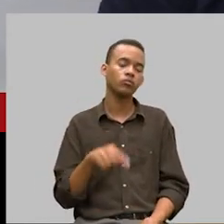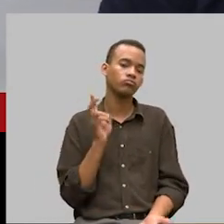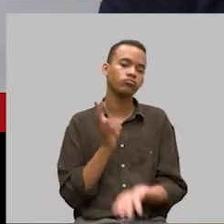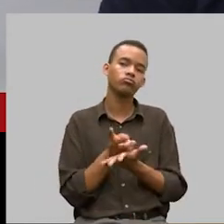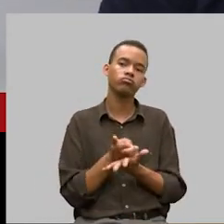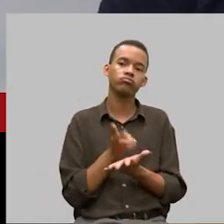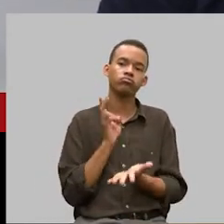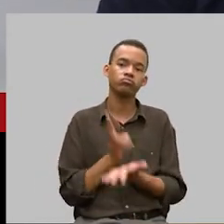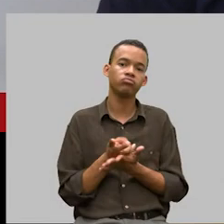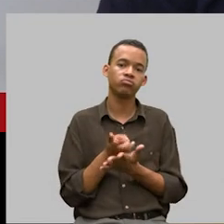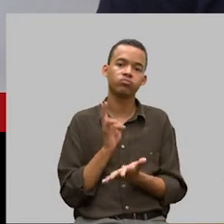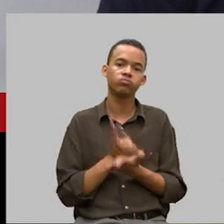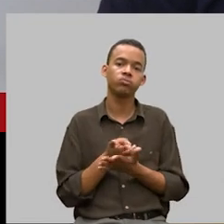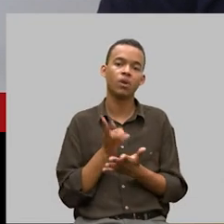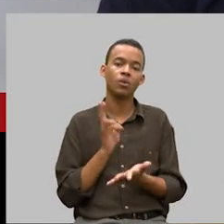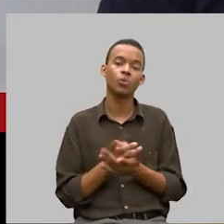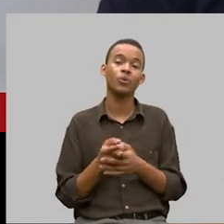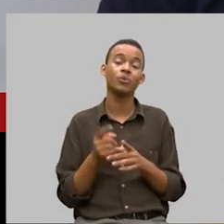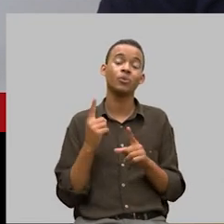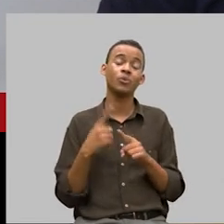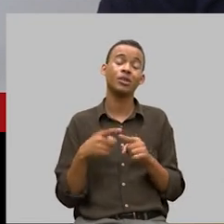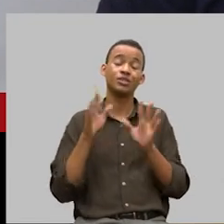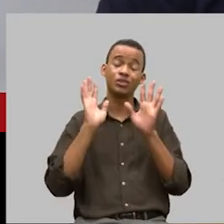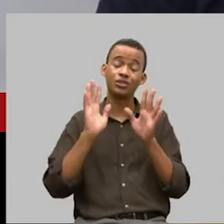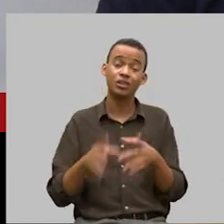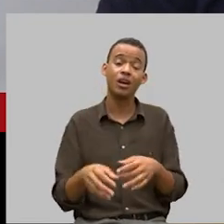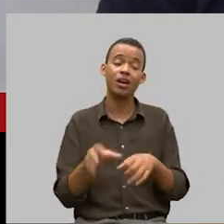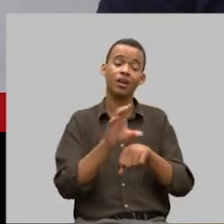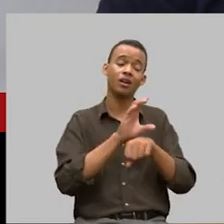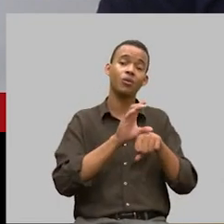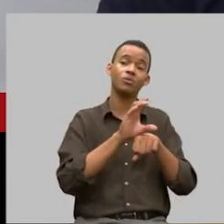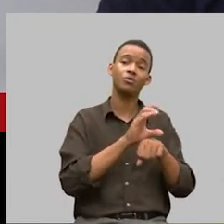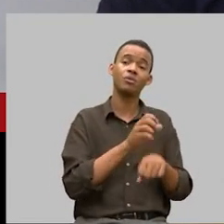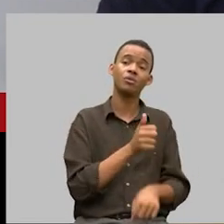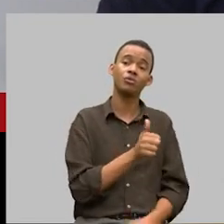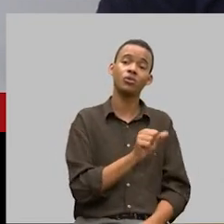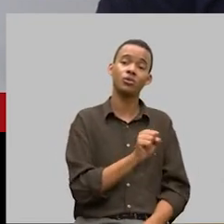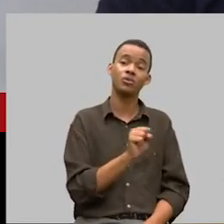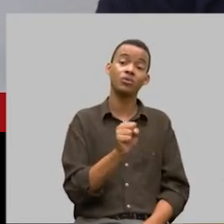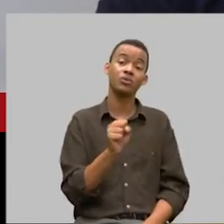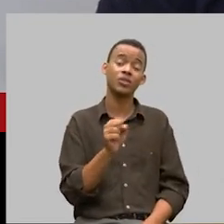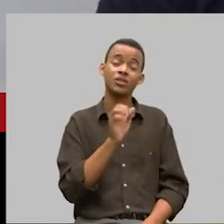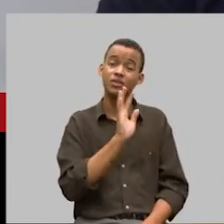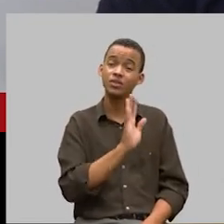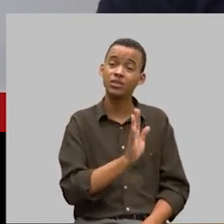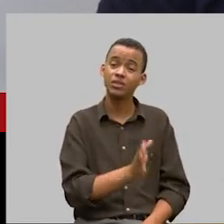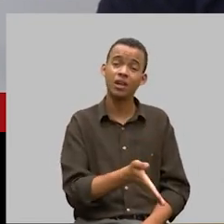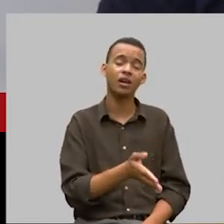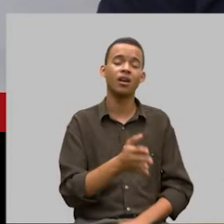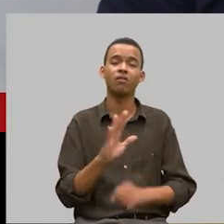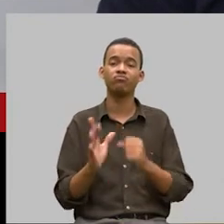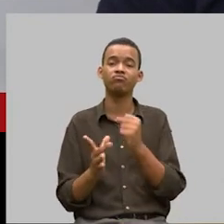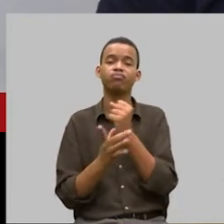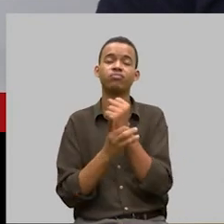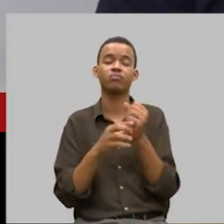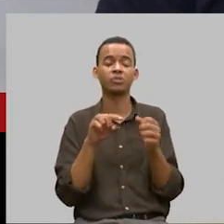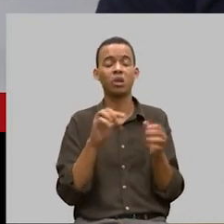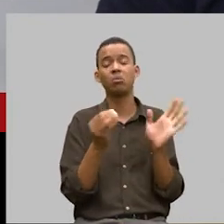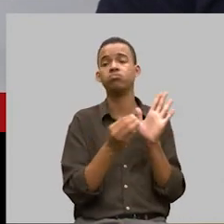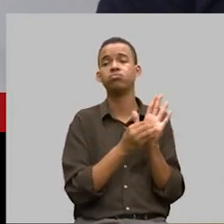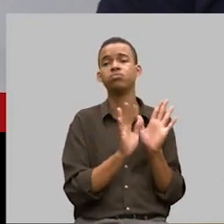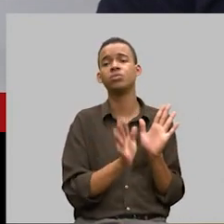porque tá escrito desde 88 na constituição que é dever do Estado garantir a educação com